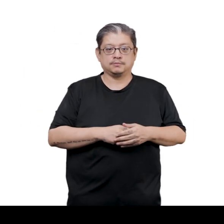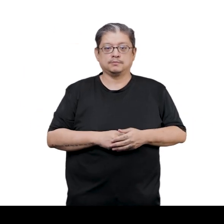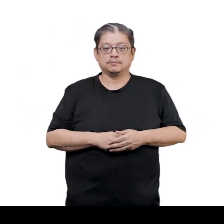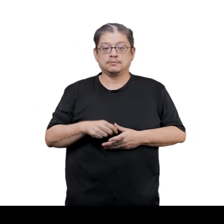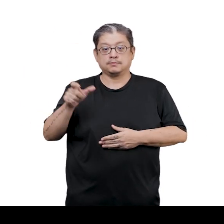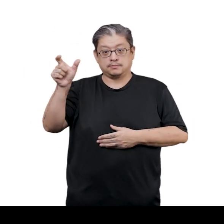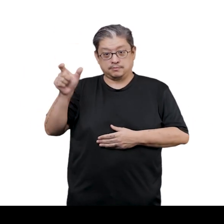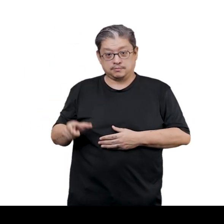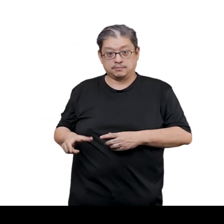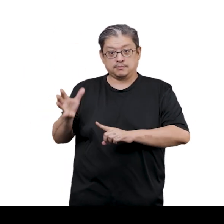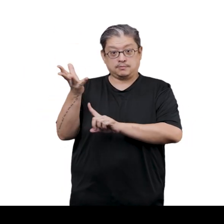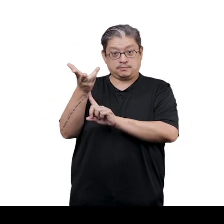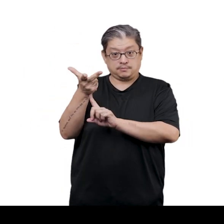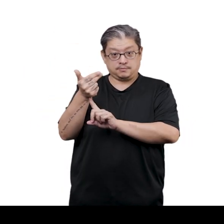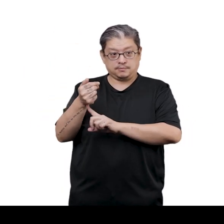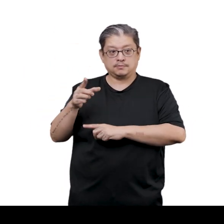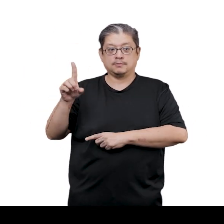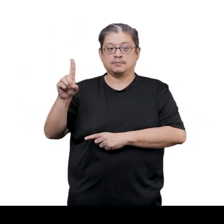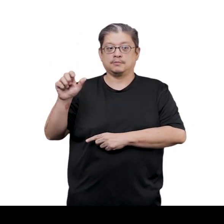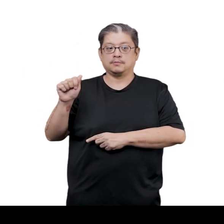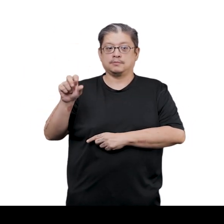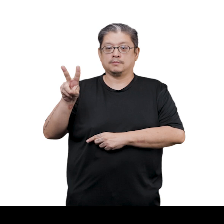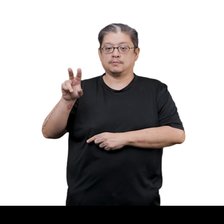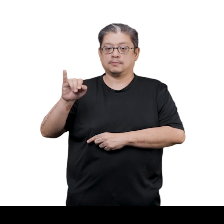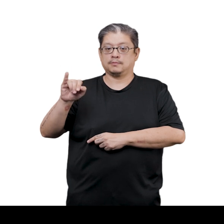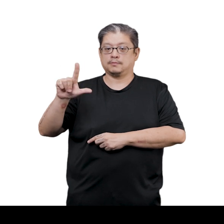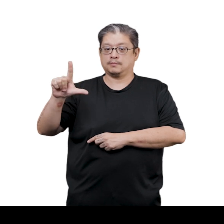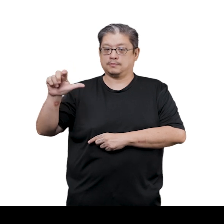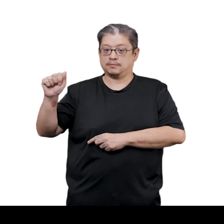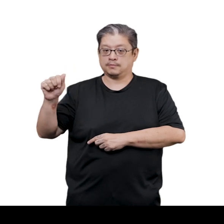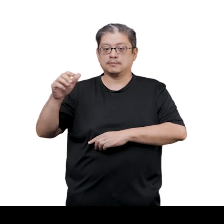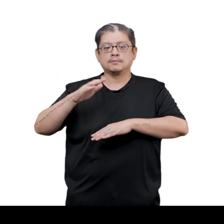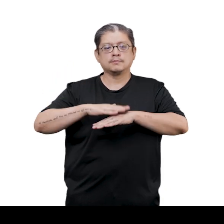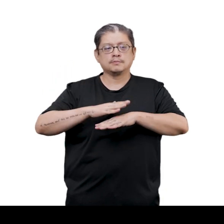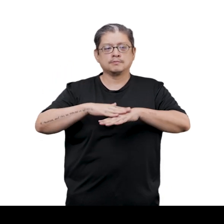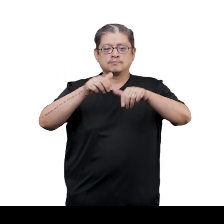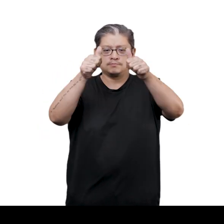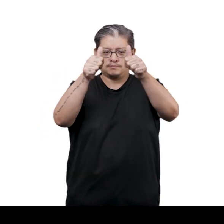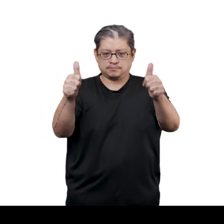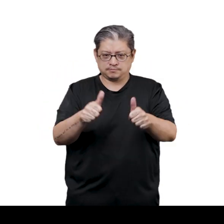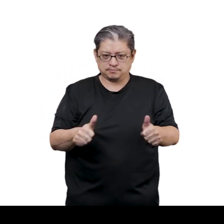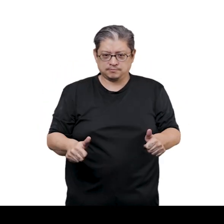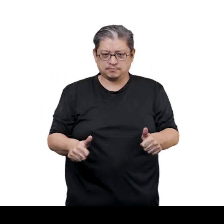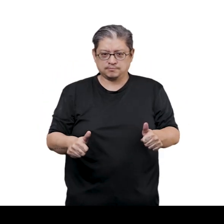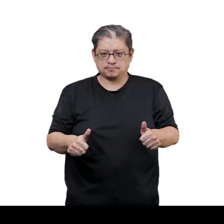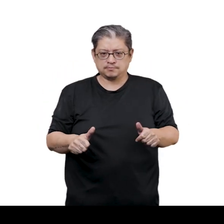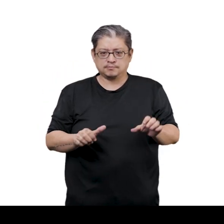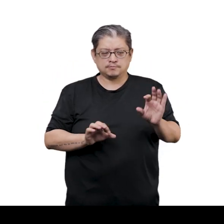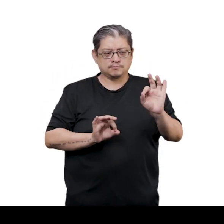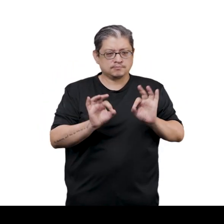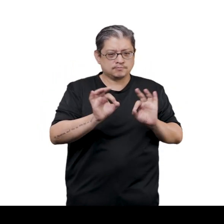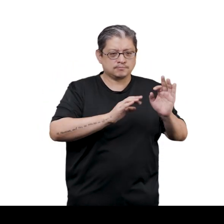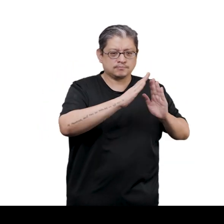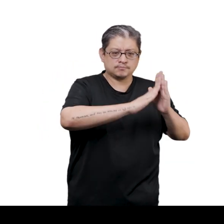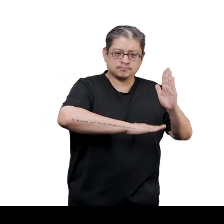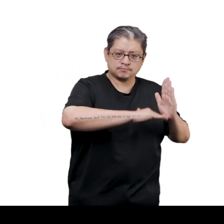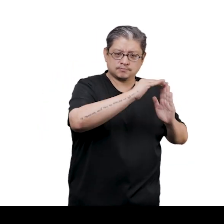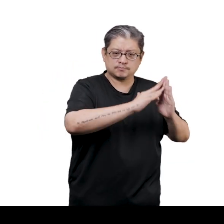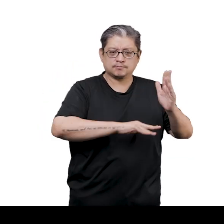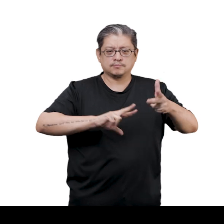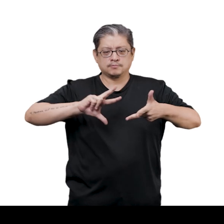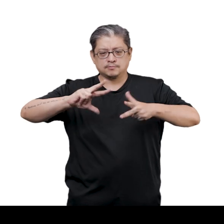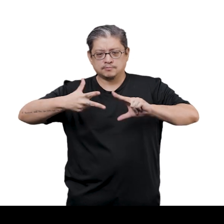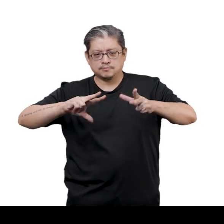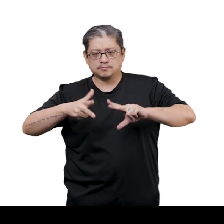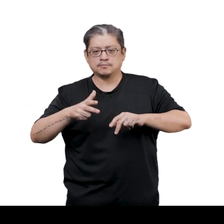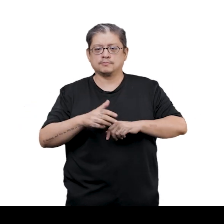espaço. José Dávila produz pinturas, colagens e esculturas que partem do vocabulário da arte